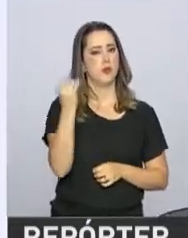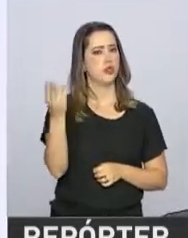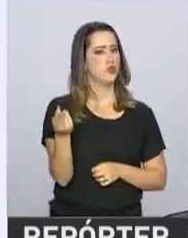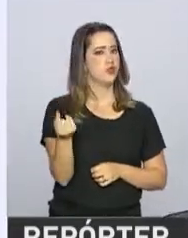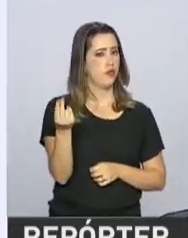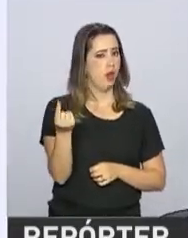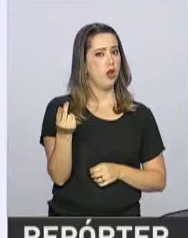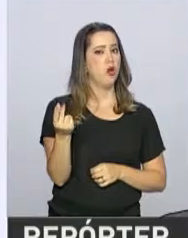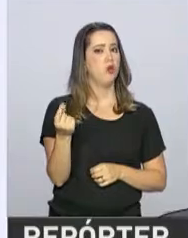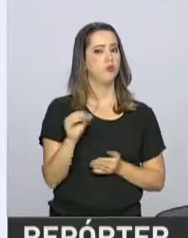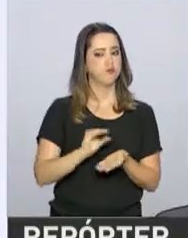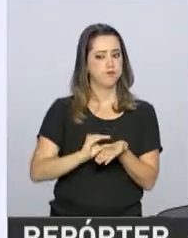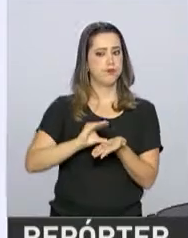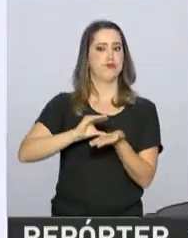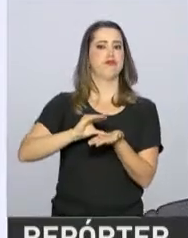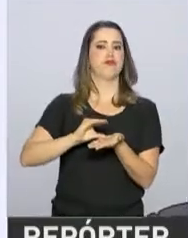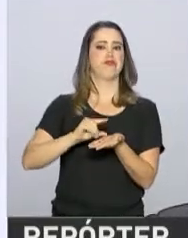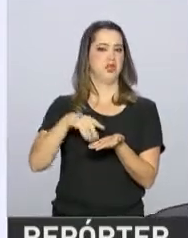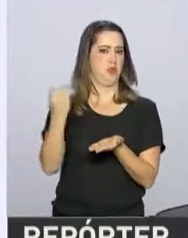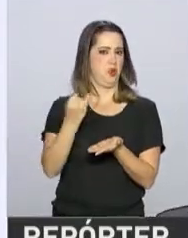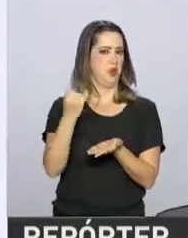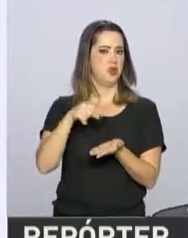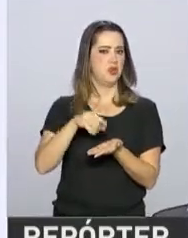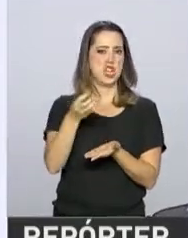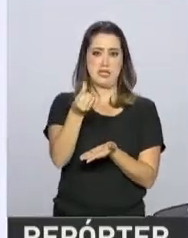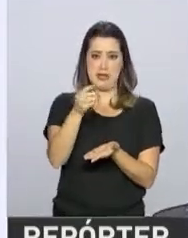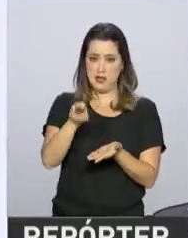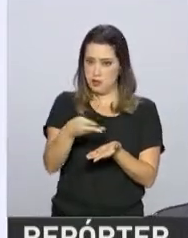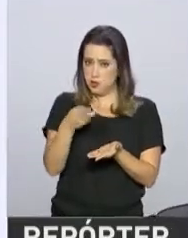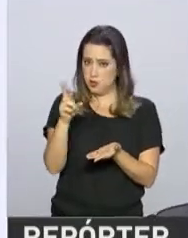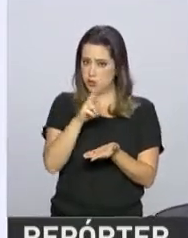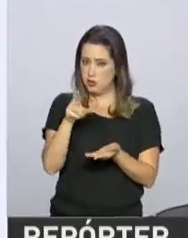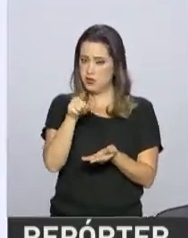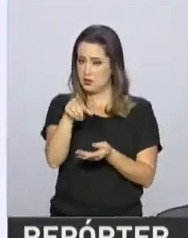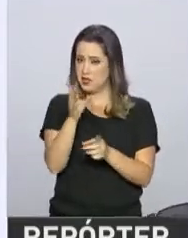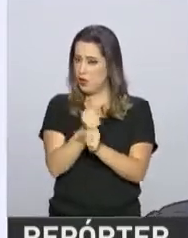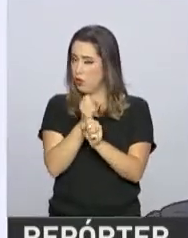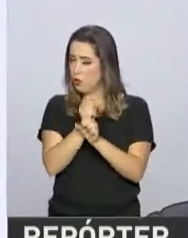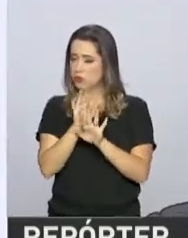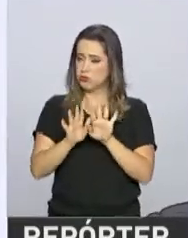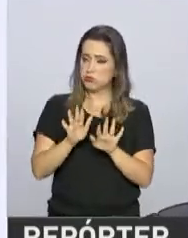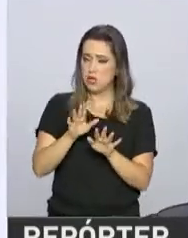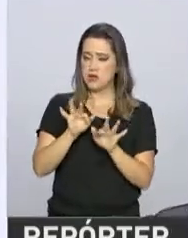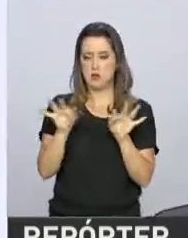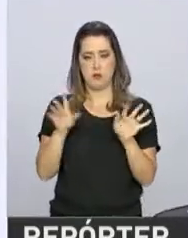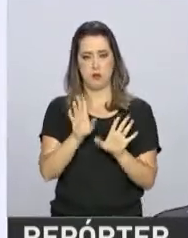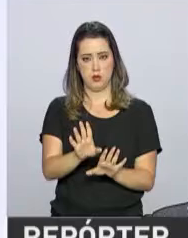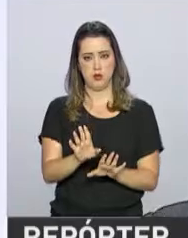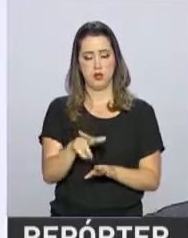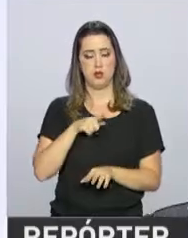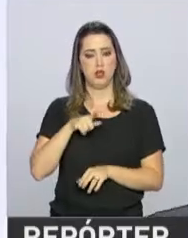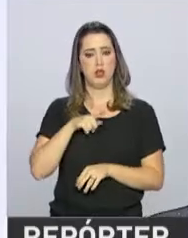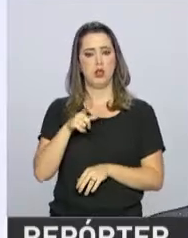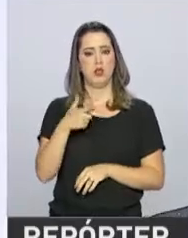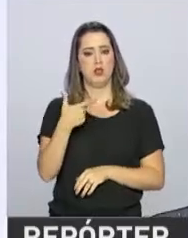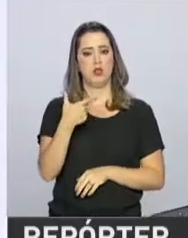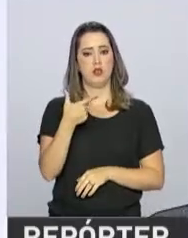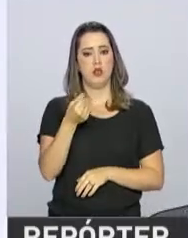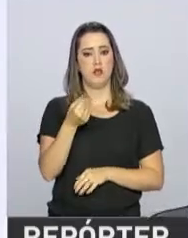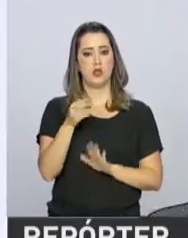esse tipo de chamada então se você fizer um cálculo muito simples seria praticamente ter 20